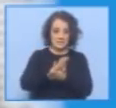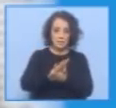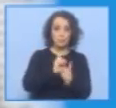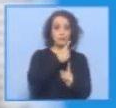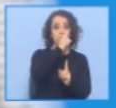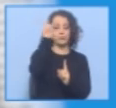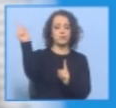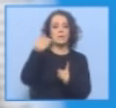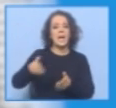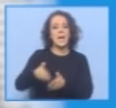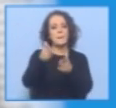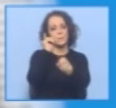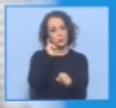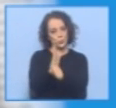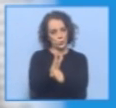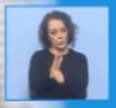caminho.